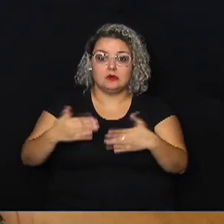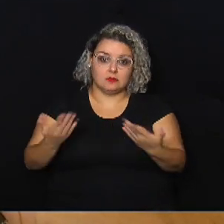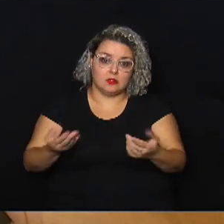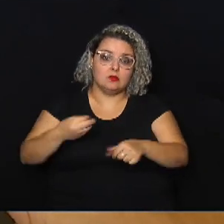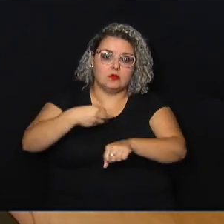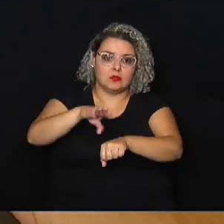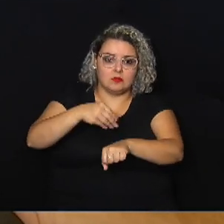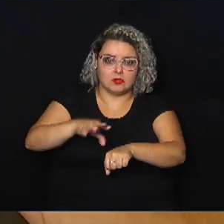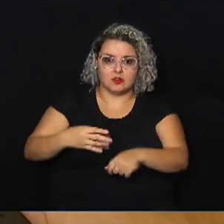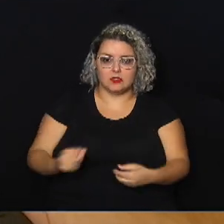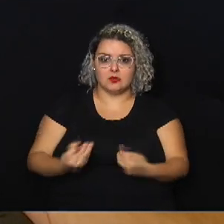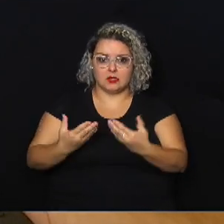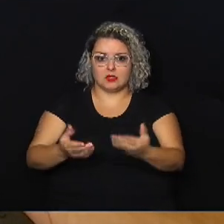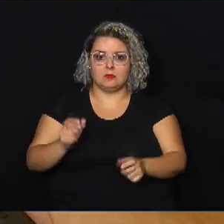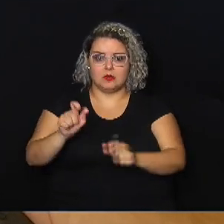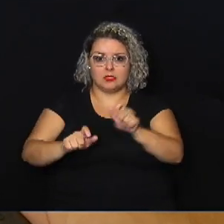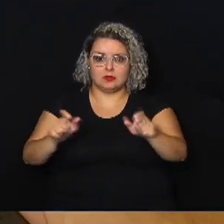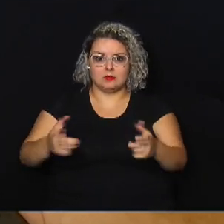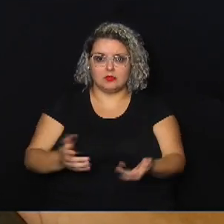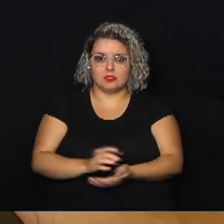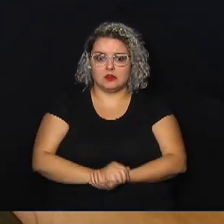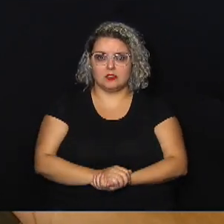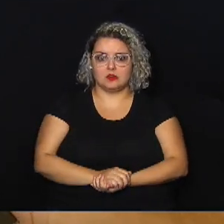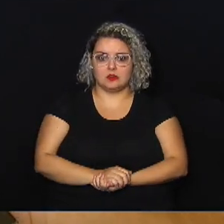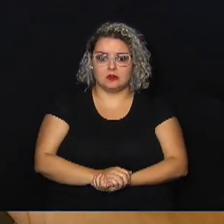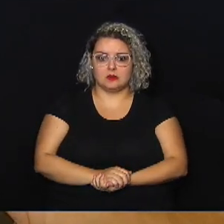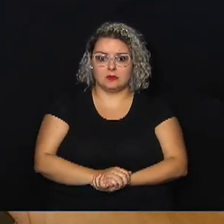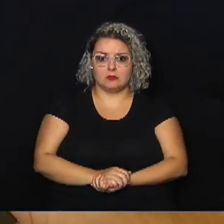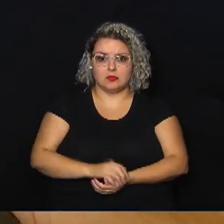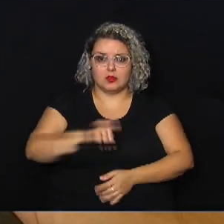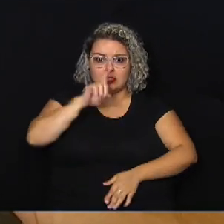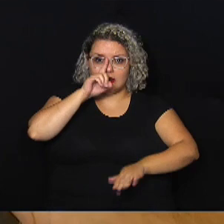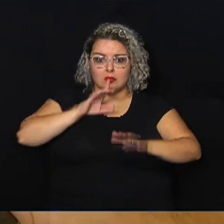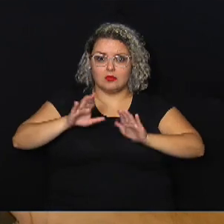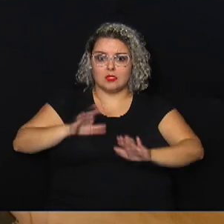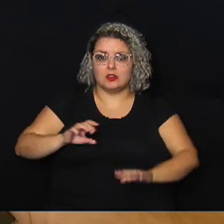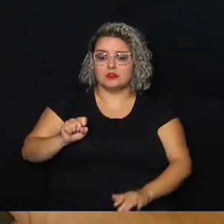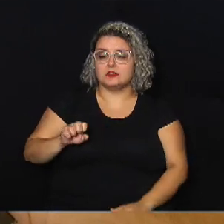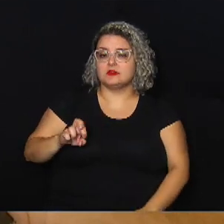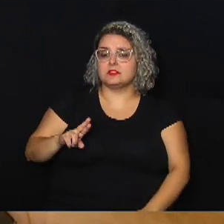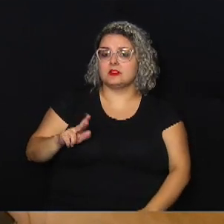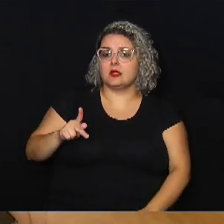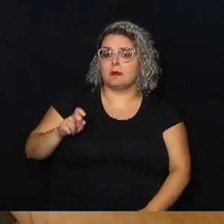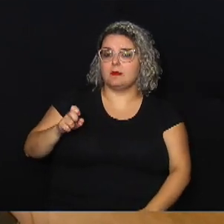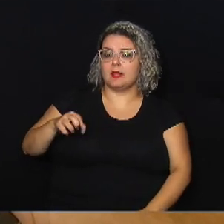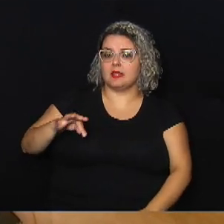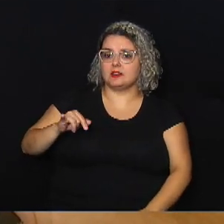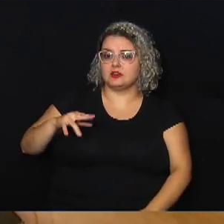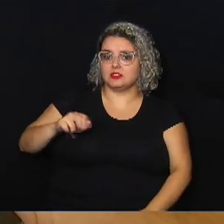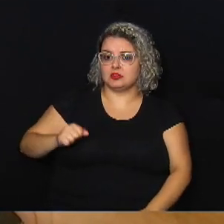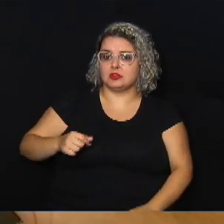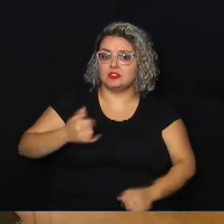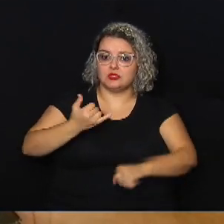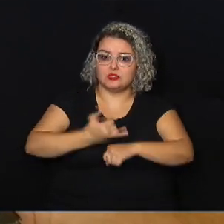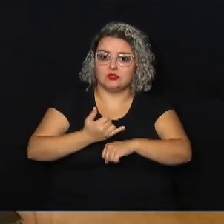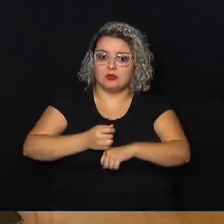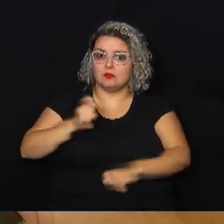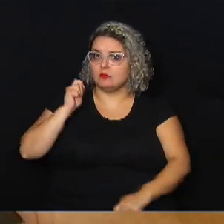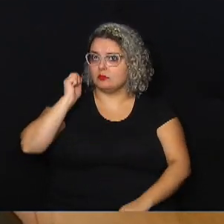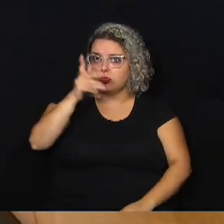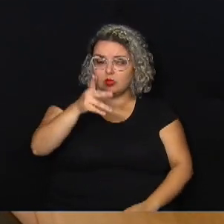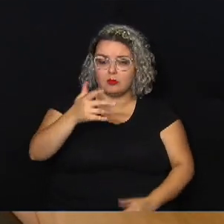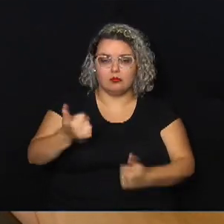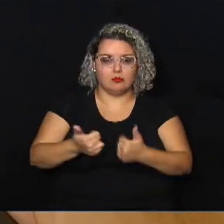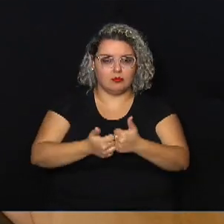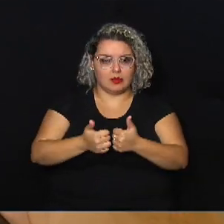que nós trazemos, né, para as pessoas. Então, aqueles foliões de rua, tomar cuidado com a serpentina metálica principalmente, né? Não ficar jogando ela próximo da